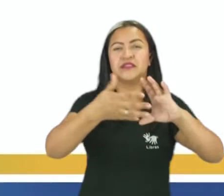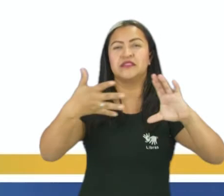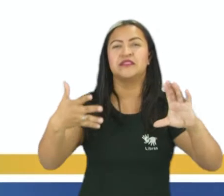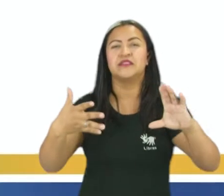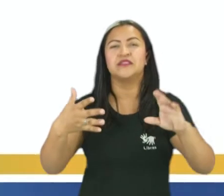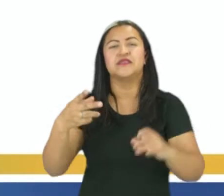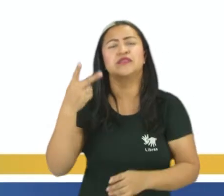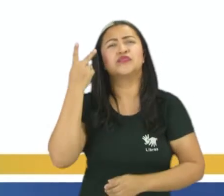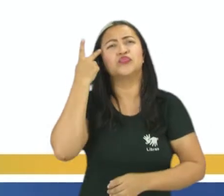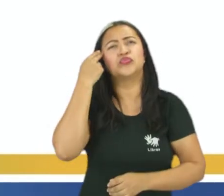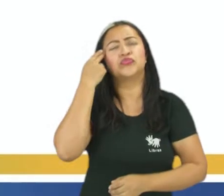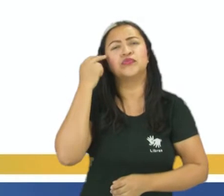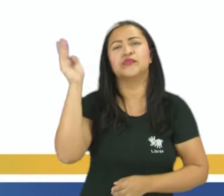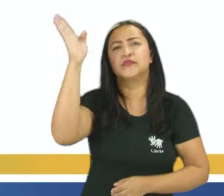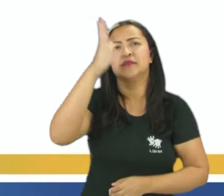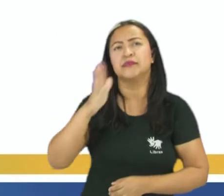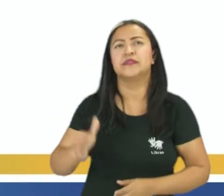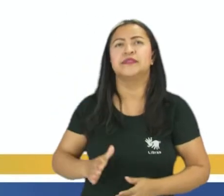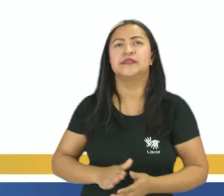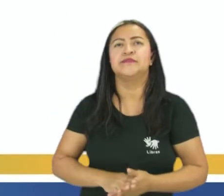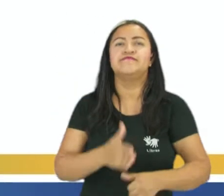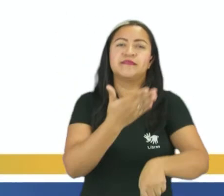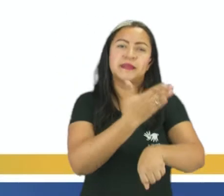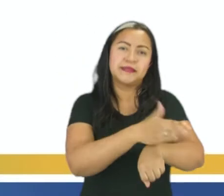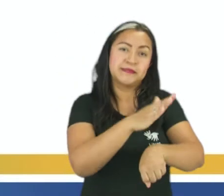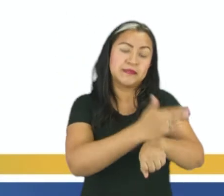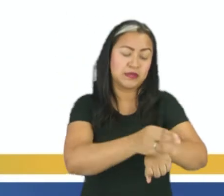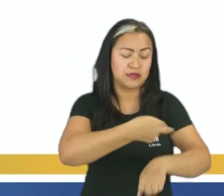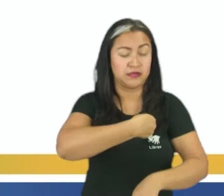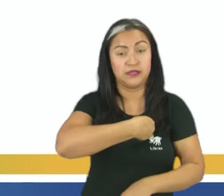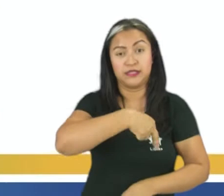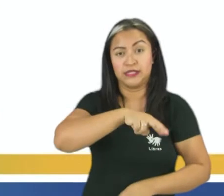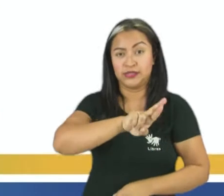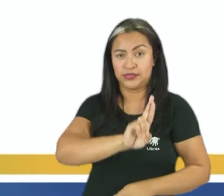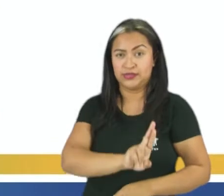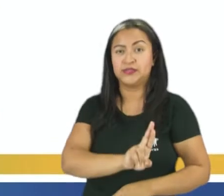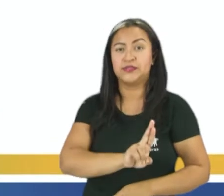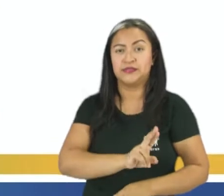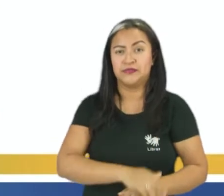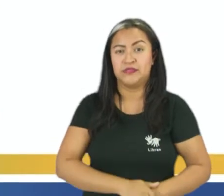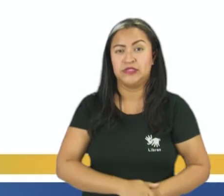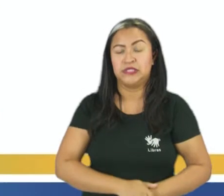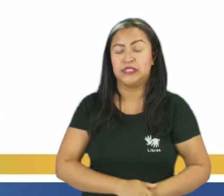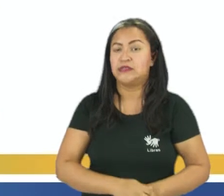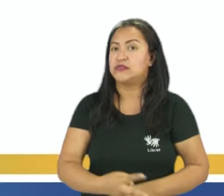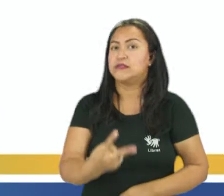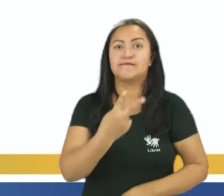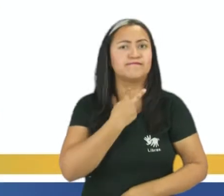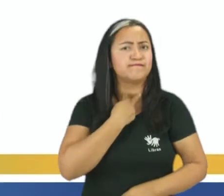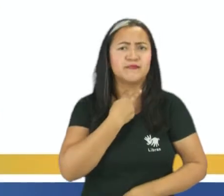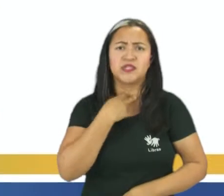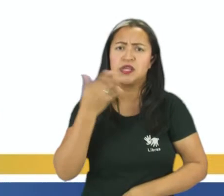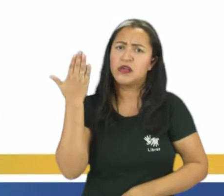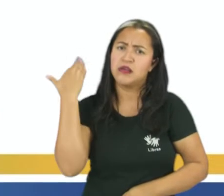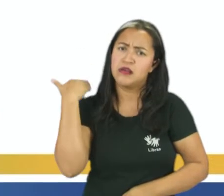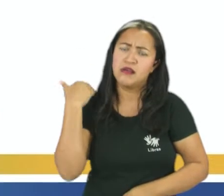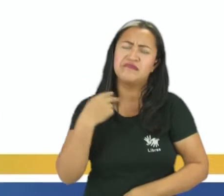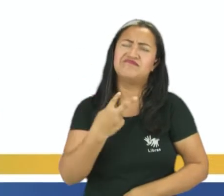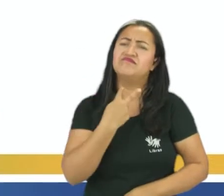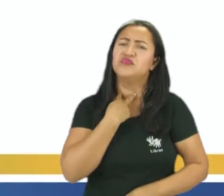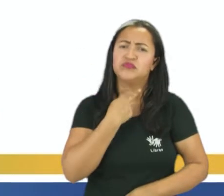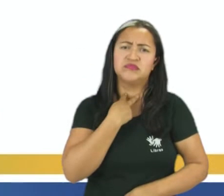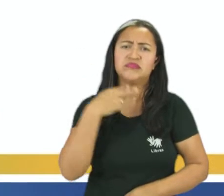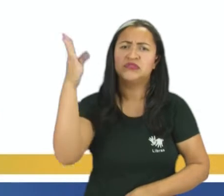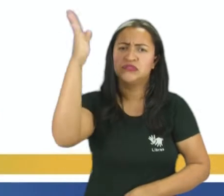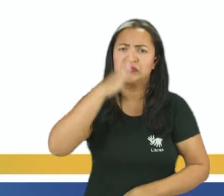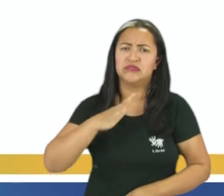aqui para o Brasil, né. A prática dessas religiões africanas eram extremamente proibidas no Brasil, né? Eram